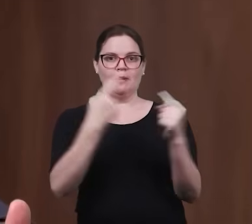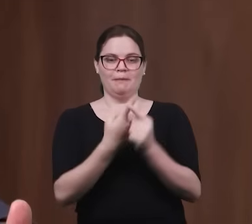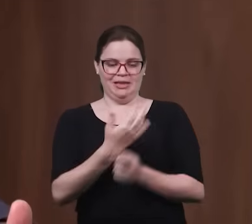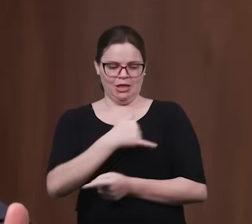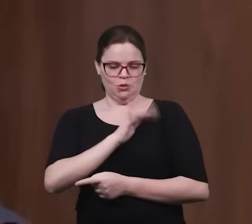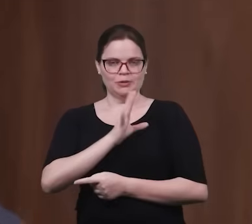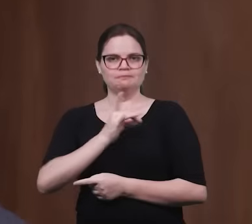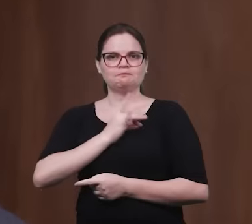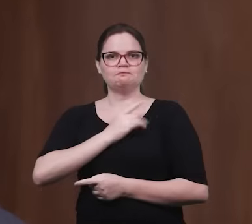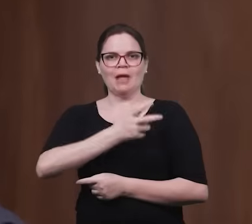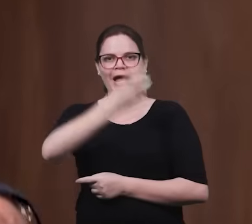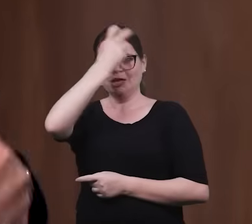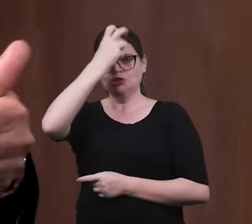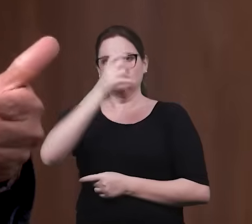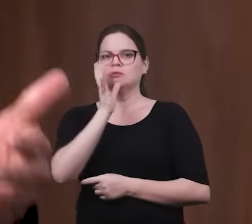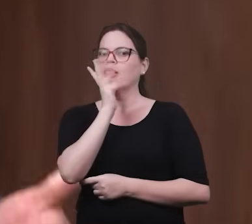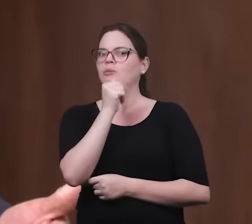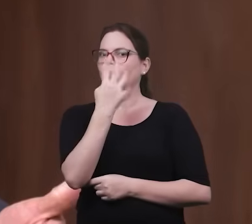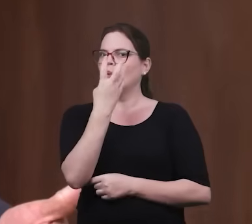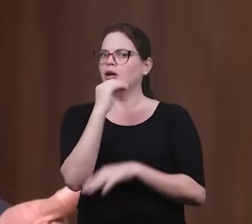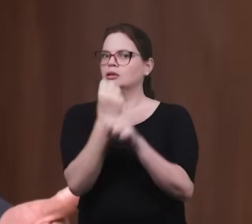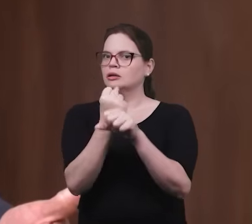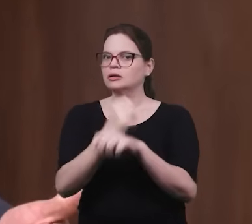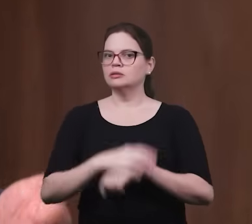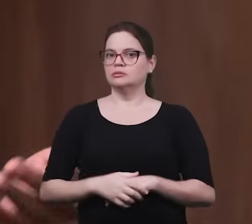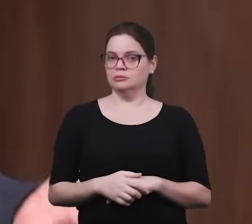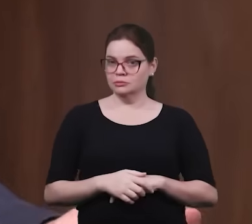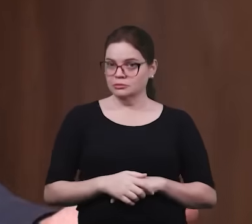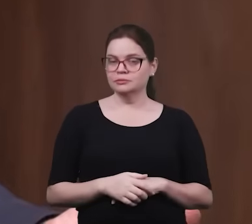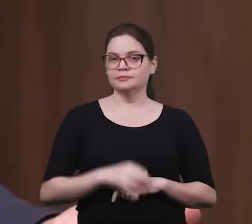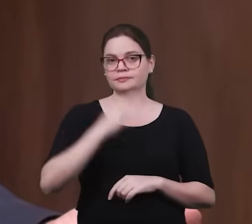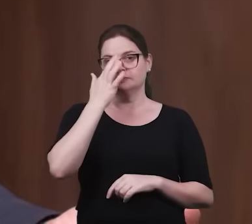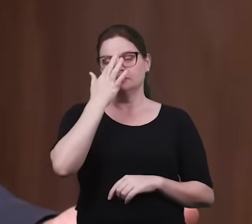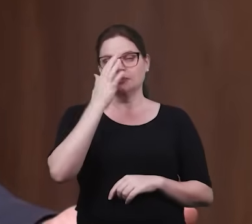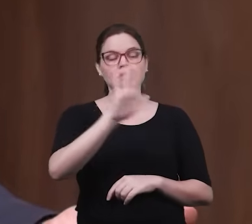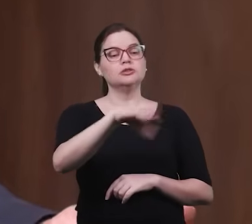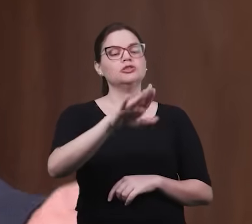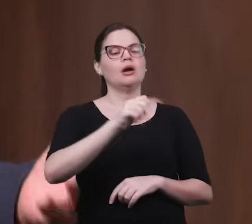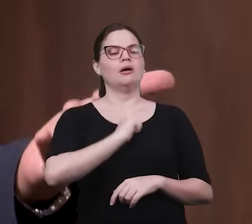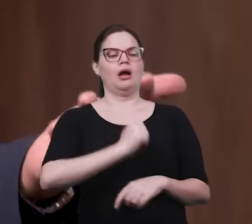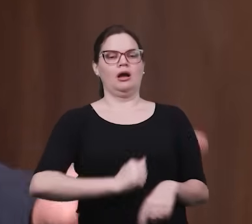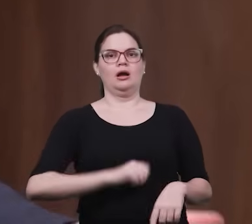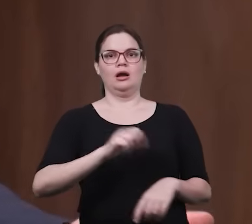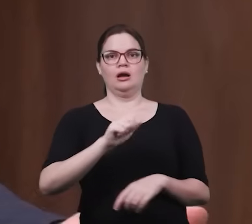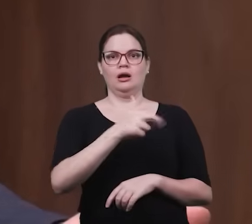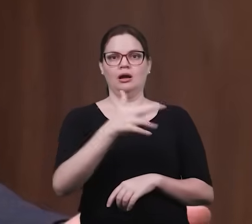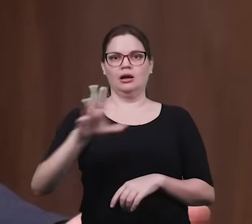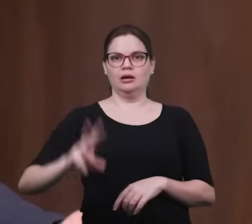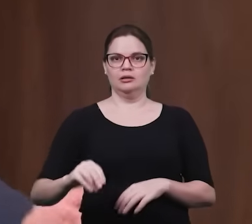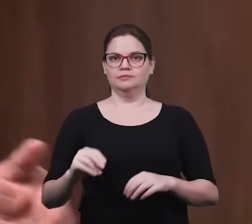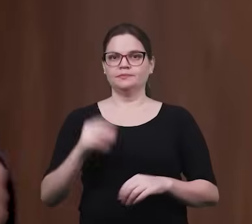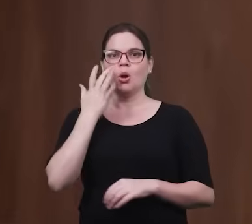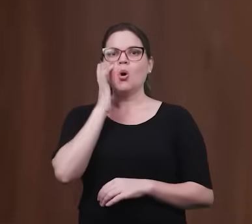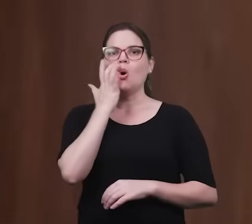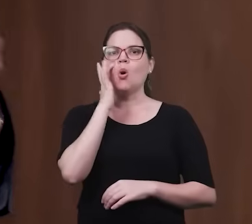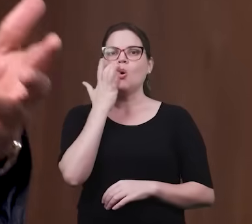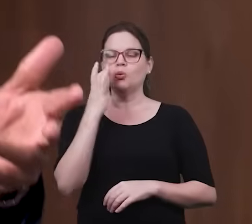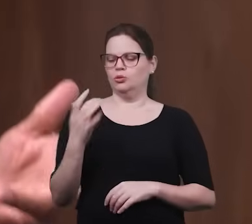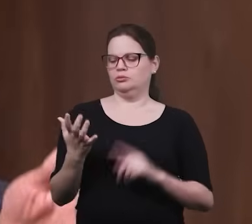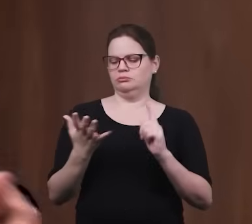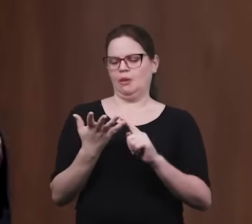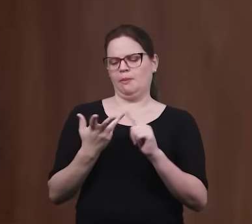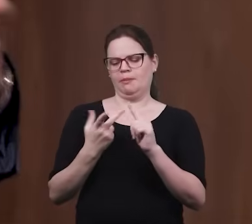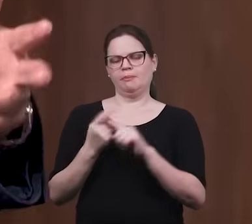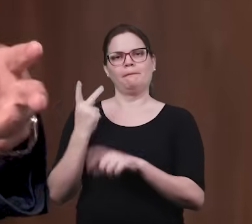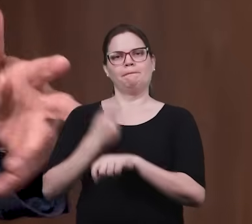anos. Então eles levam para Arão e entregam para ele todos os